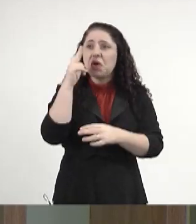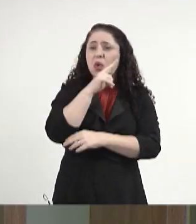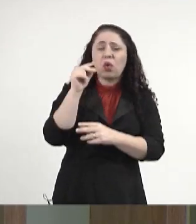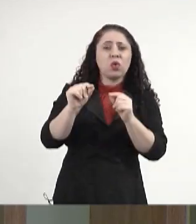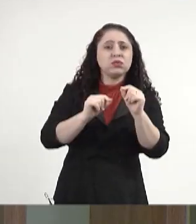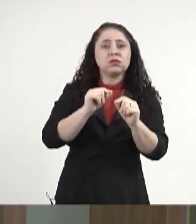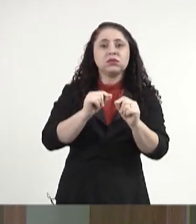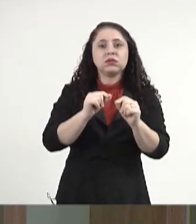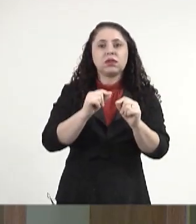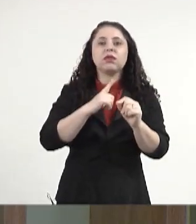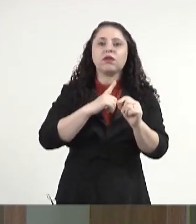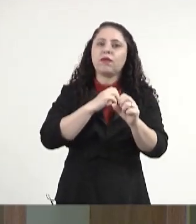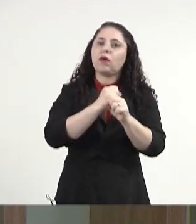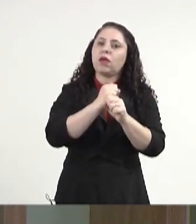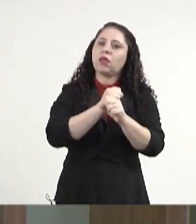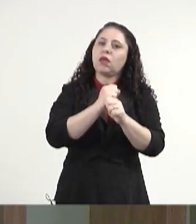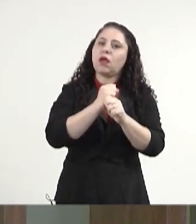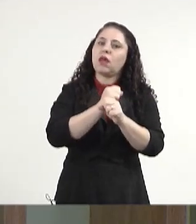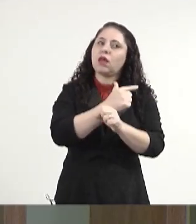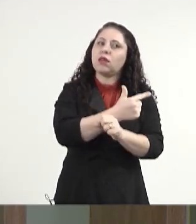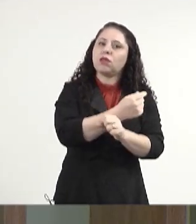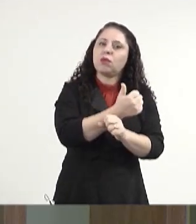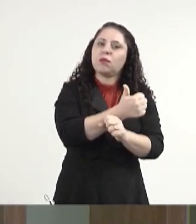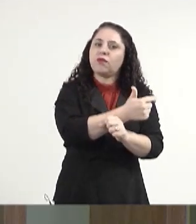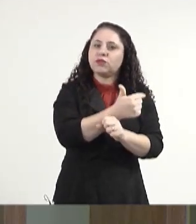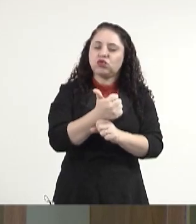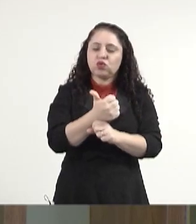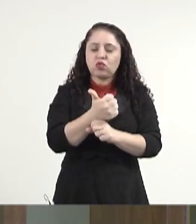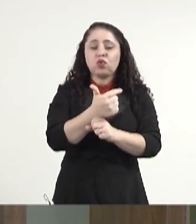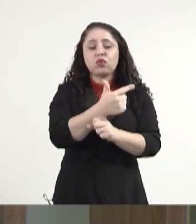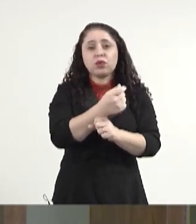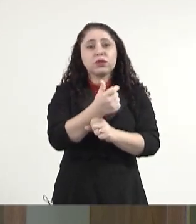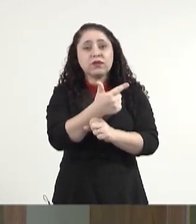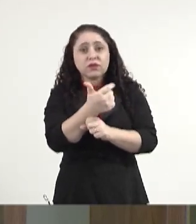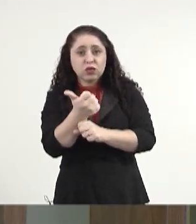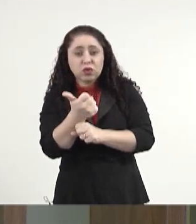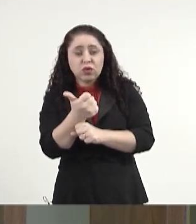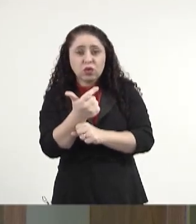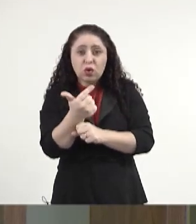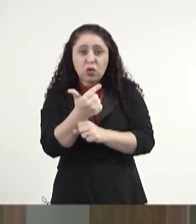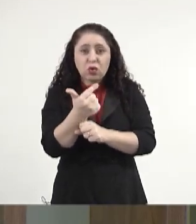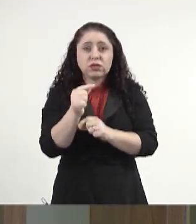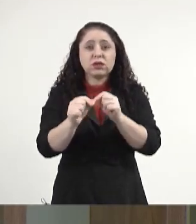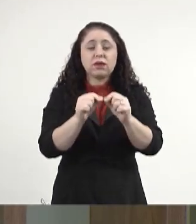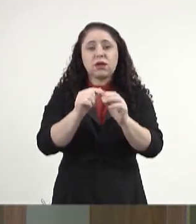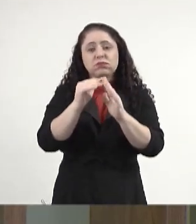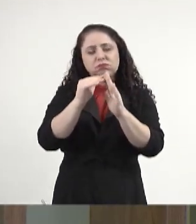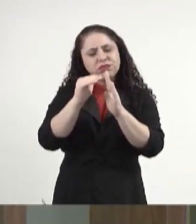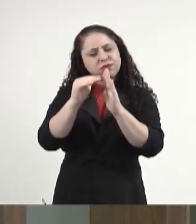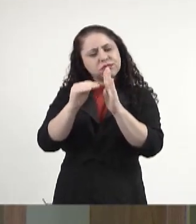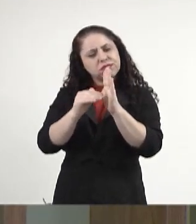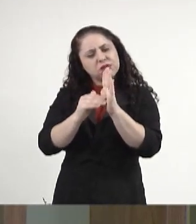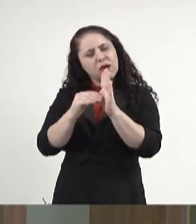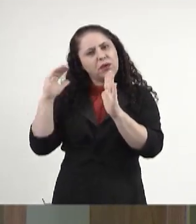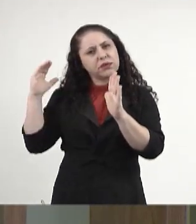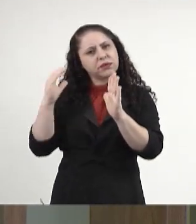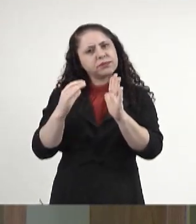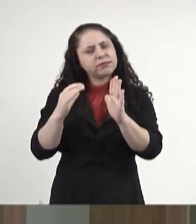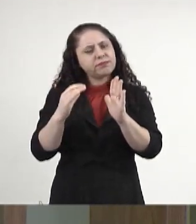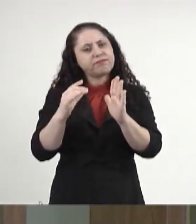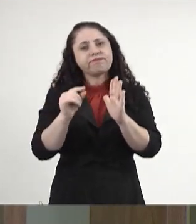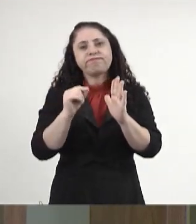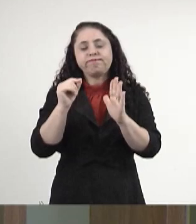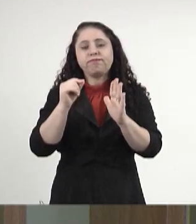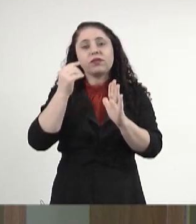percebe que houve, segundo o anuário, nos anos de 2021, 2022, houve uma queda nesses casos, nesses crimes, né,